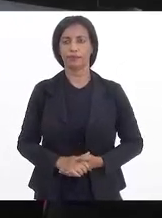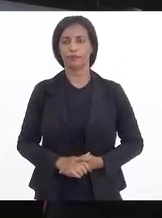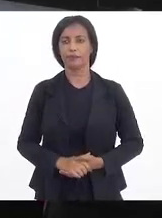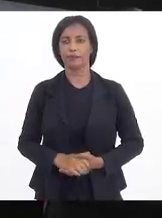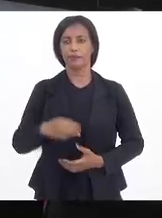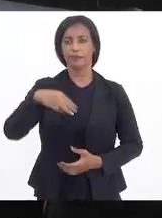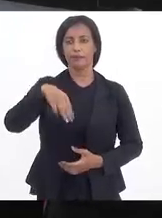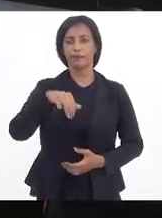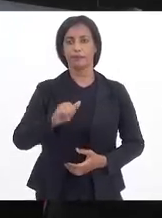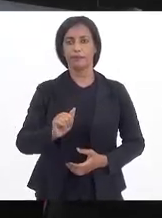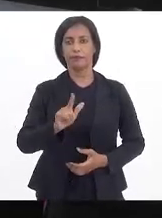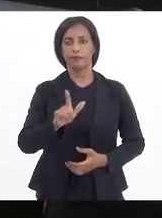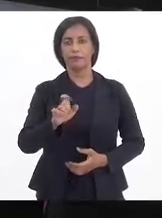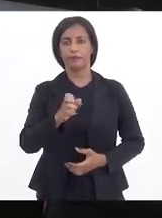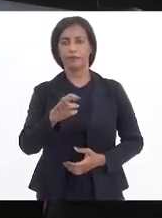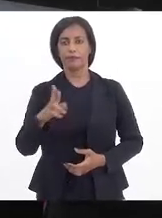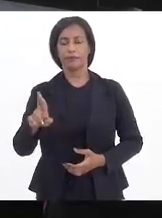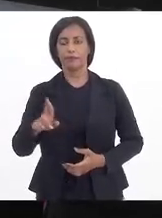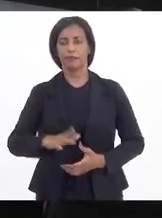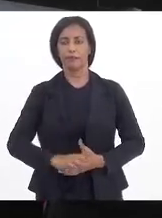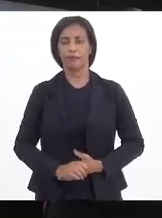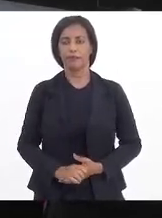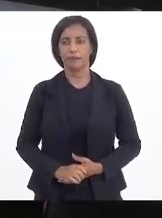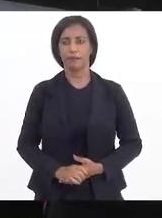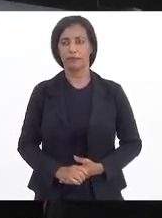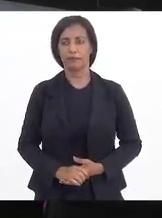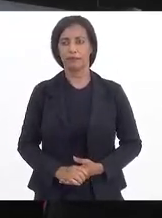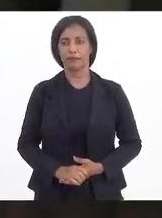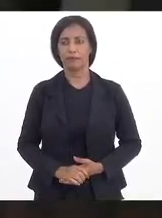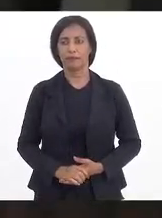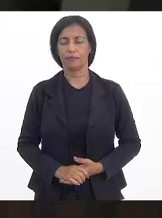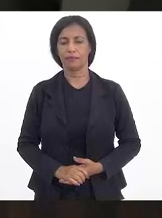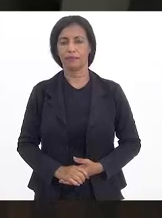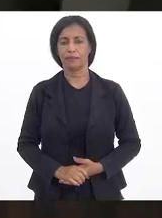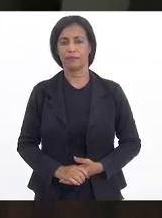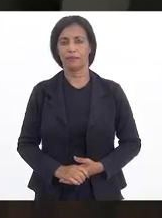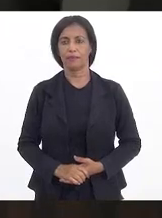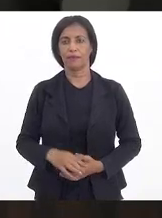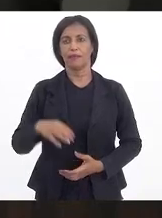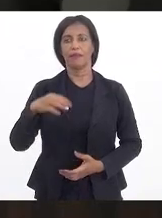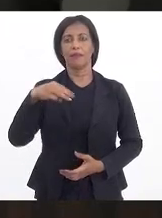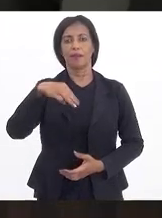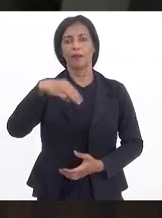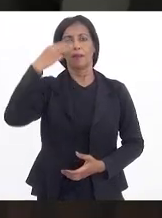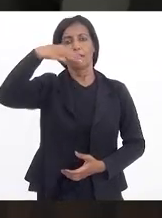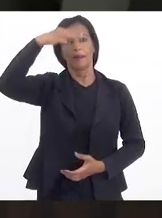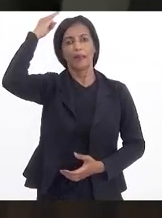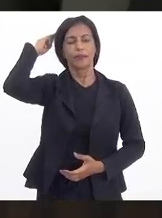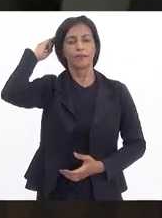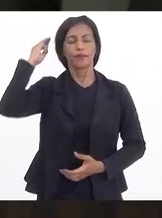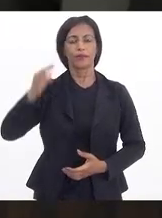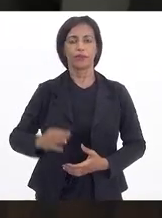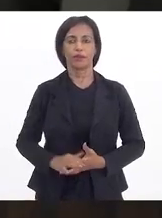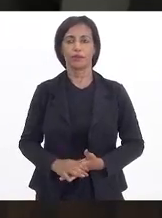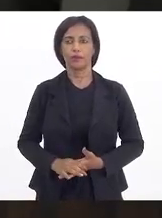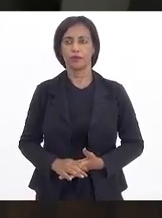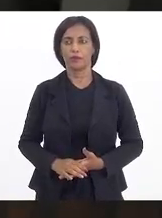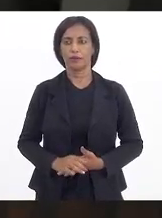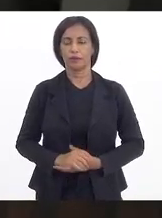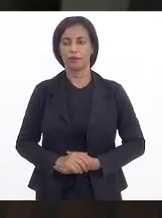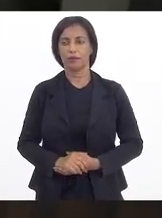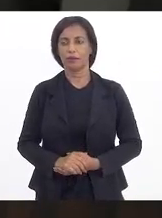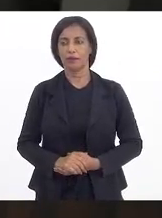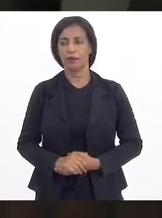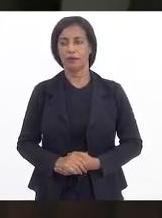para Marcus Miller Deputado Marcus Miller Deputado Márcio Pacheco o deputado